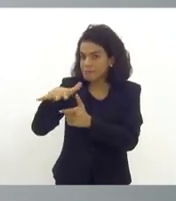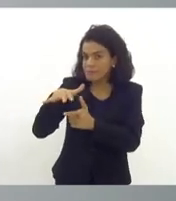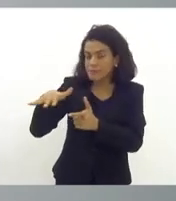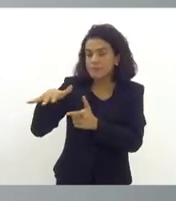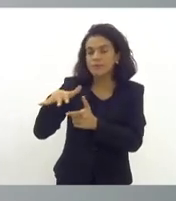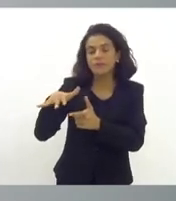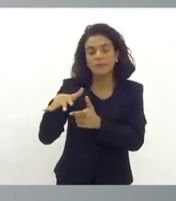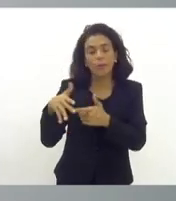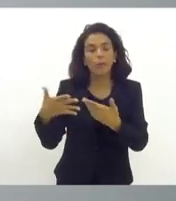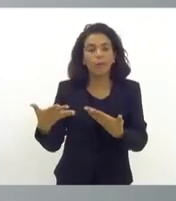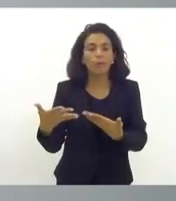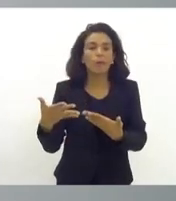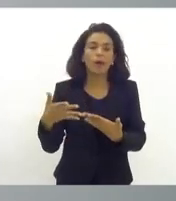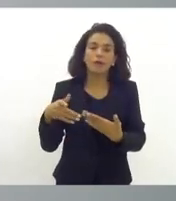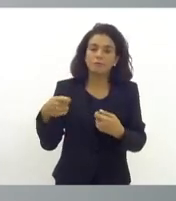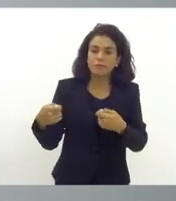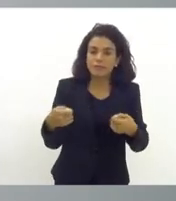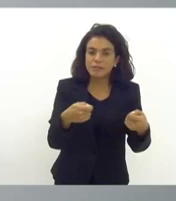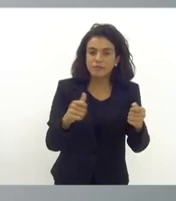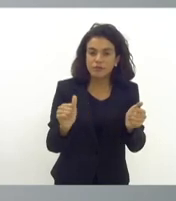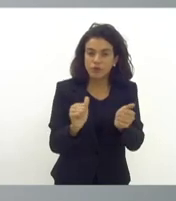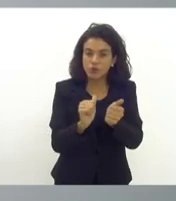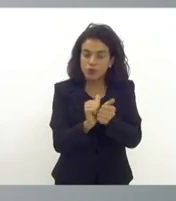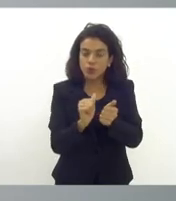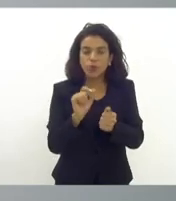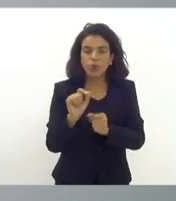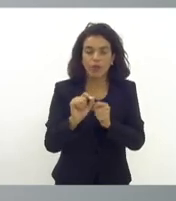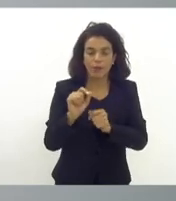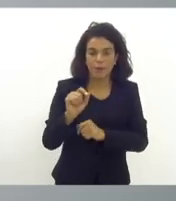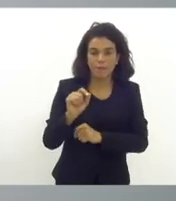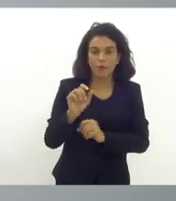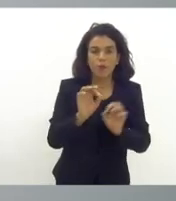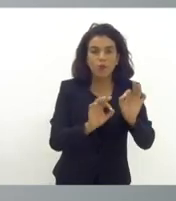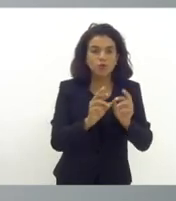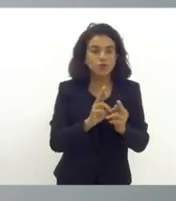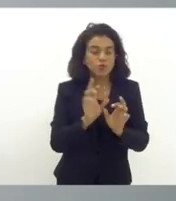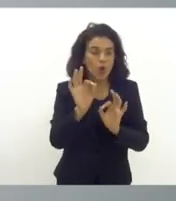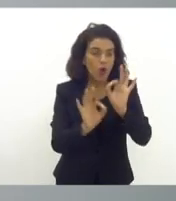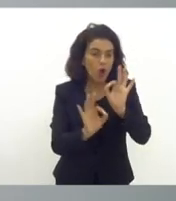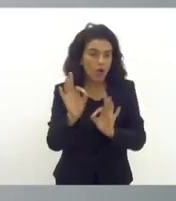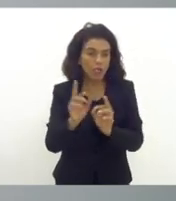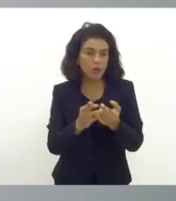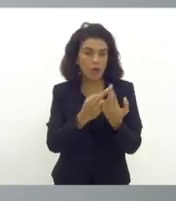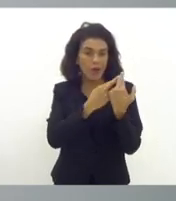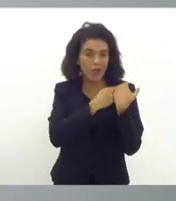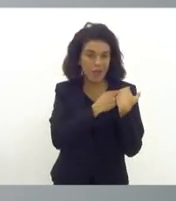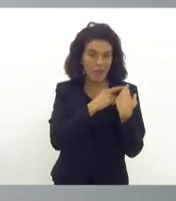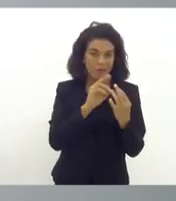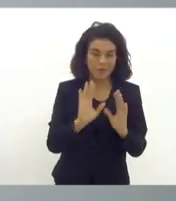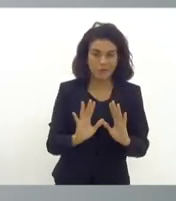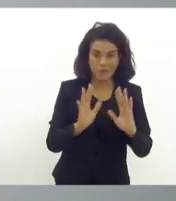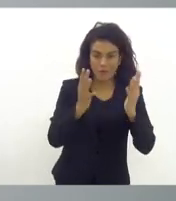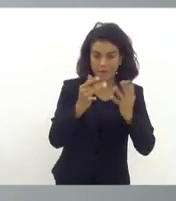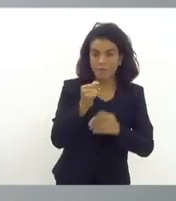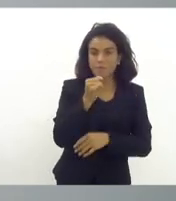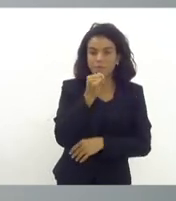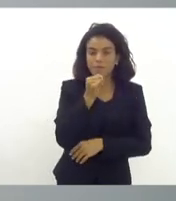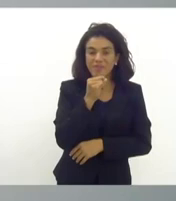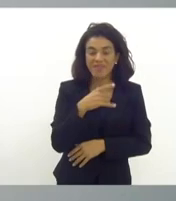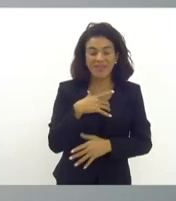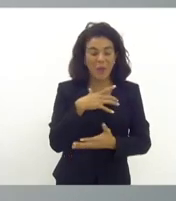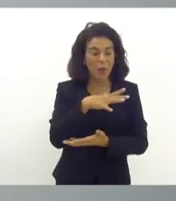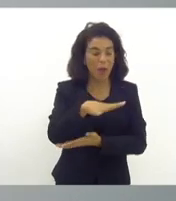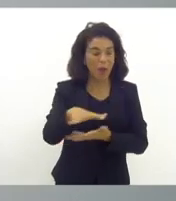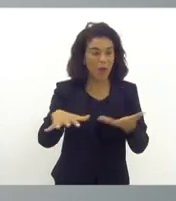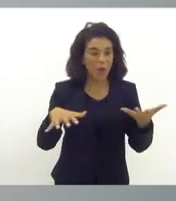muito com as outras forças e com os promotores do evento o que eu quero esclarecer é que há Muita confusão